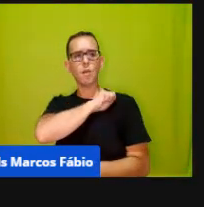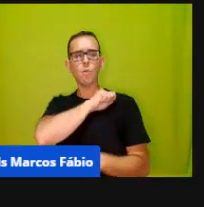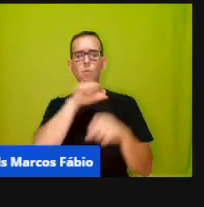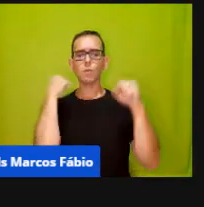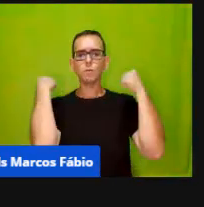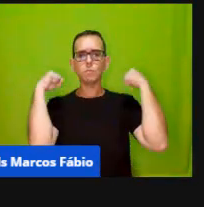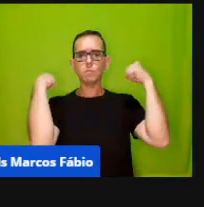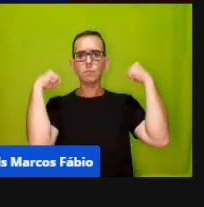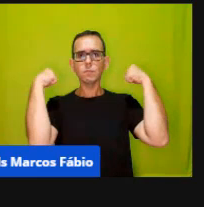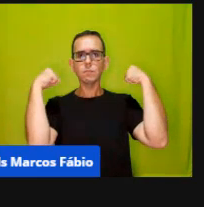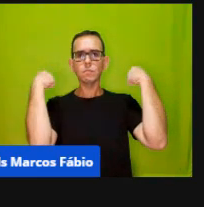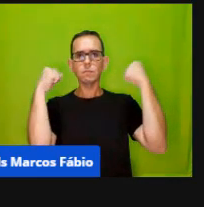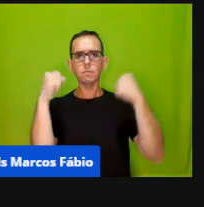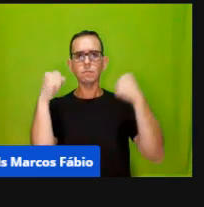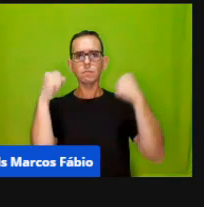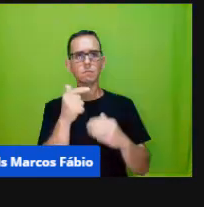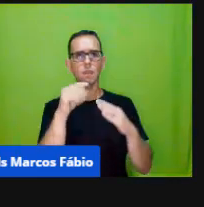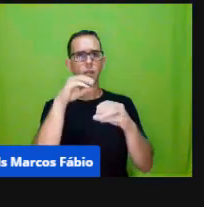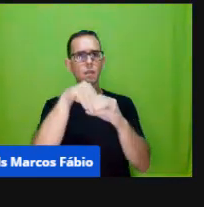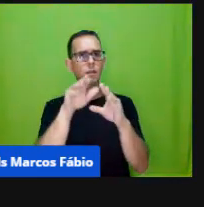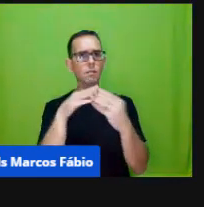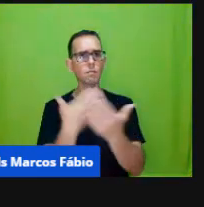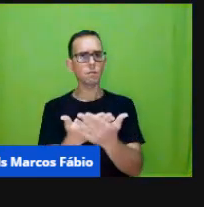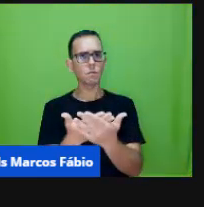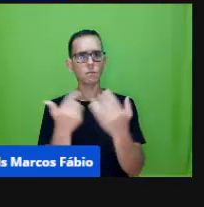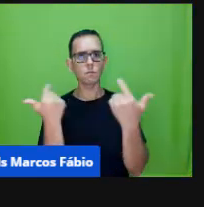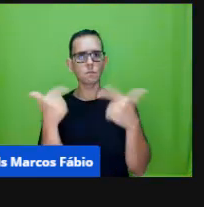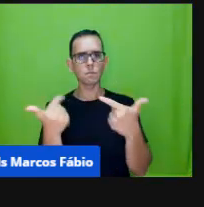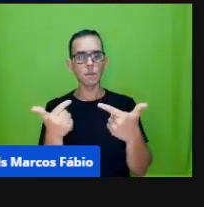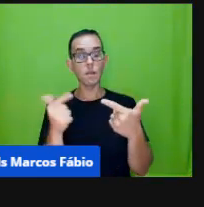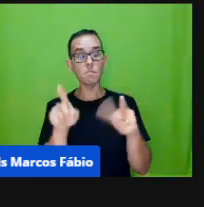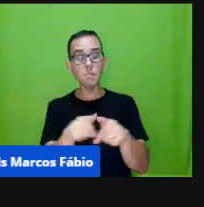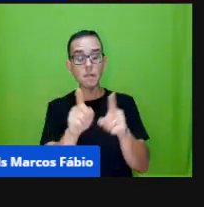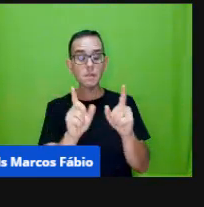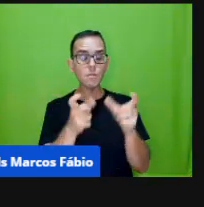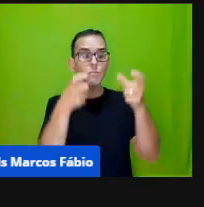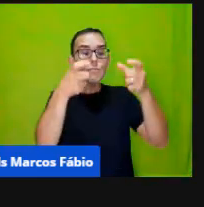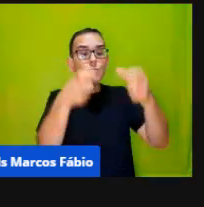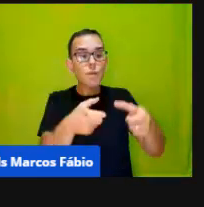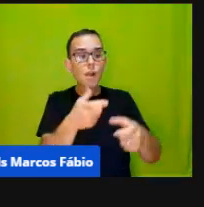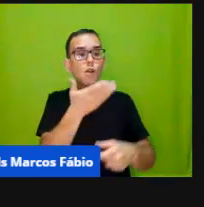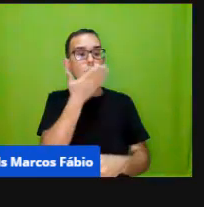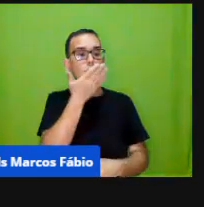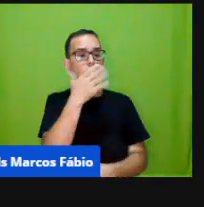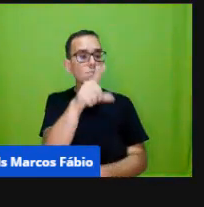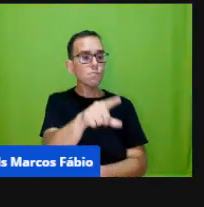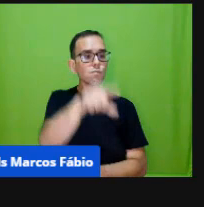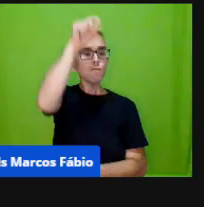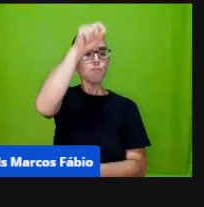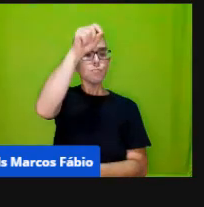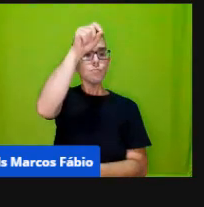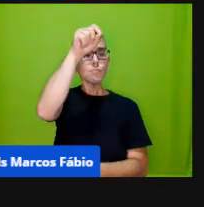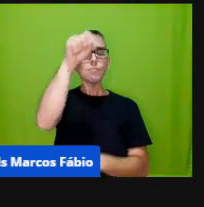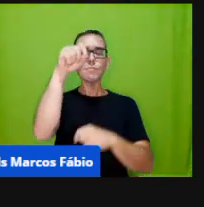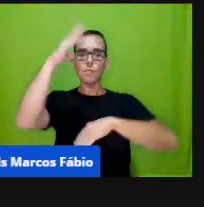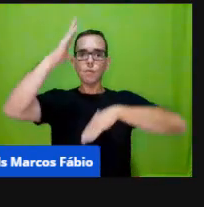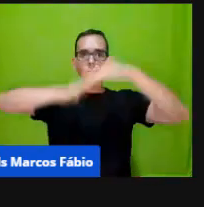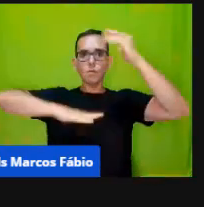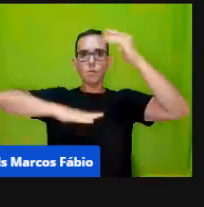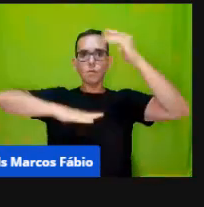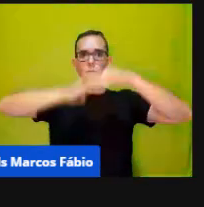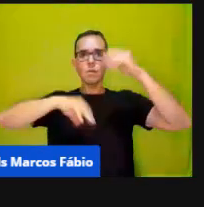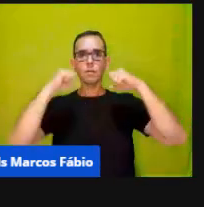muito na escola, mas foi uma área que eu escolhi como profissional de educação física a